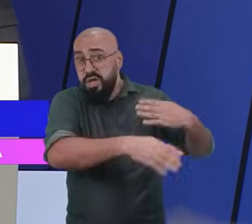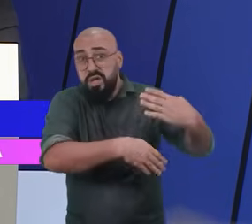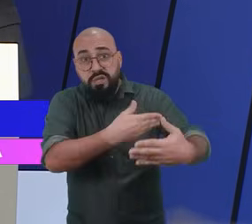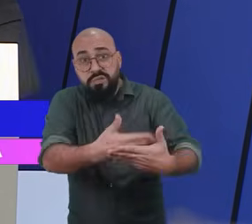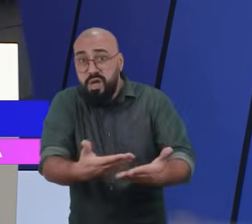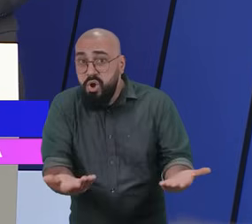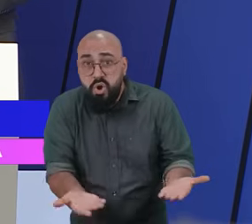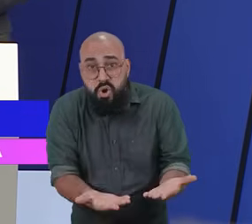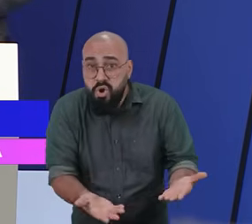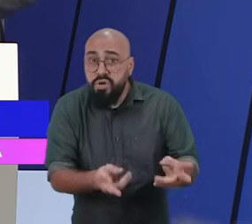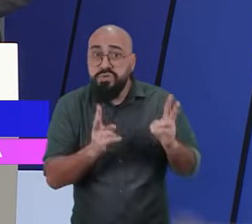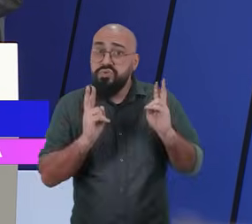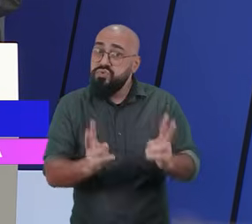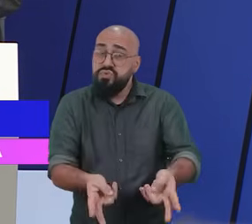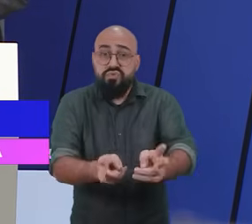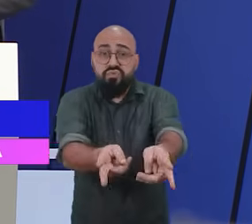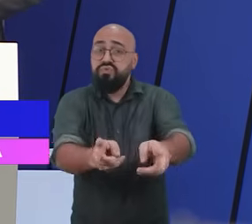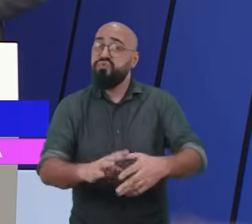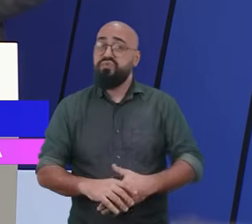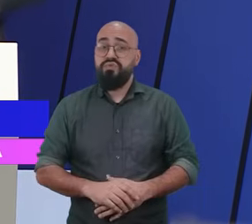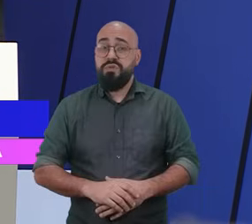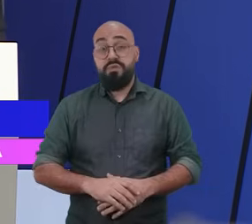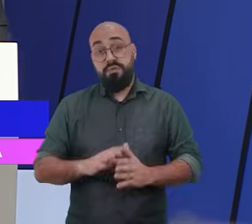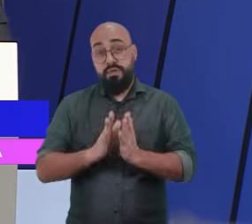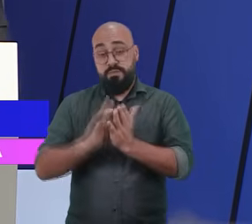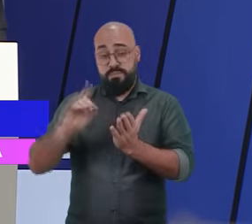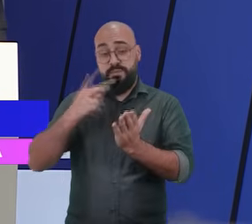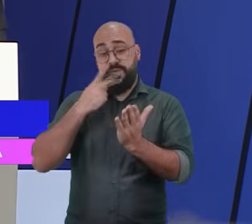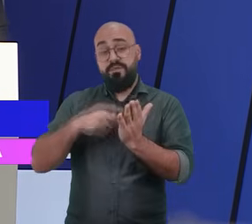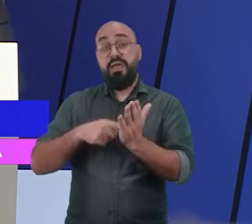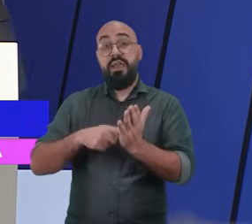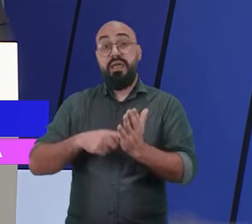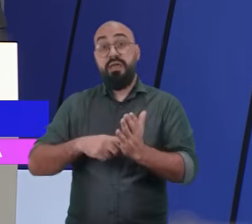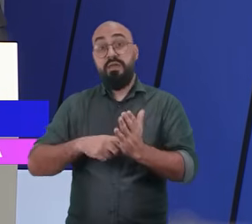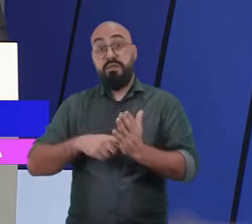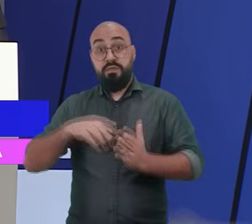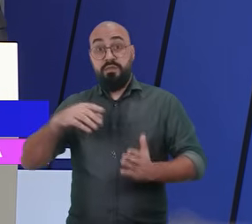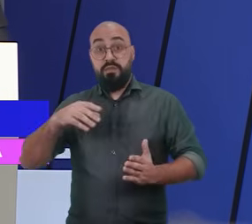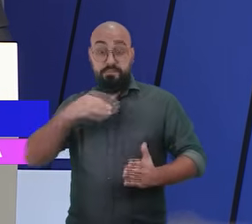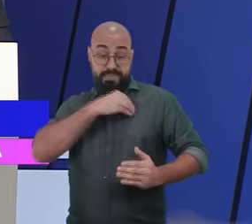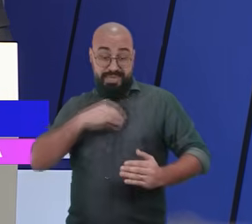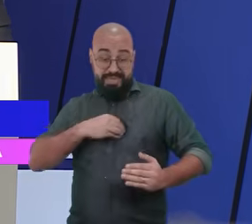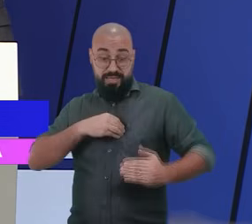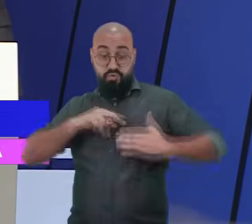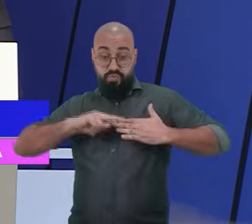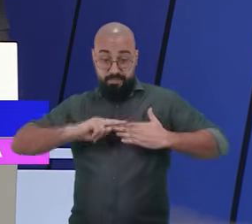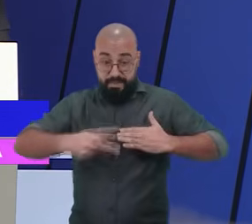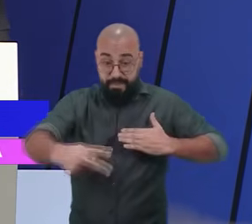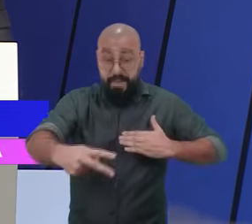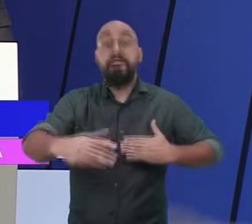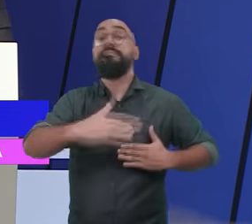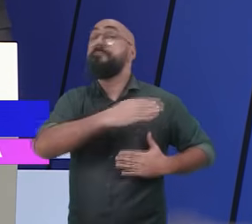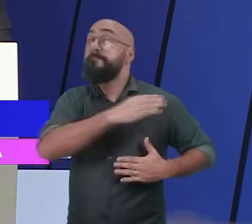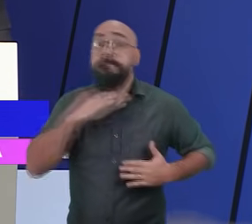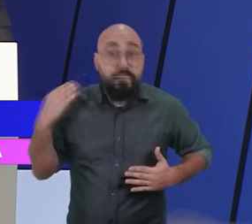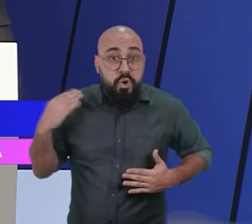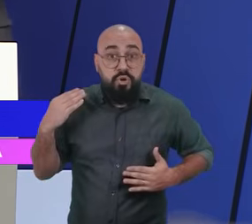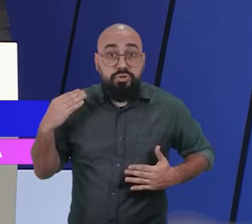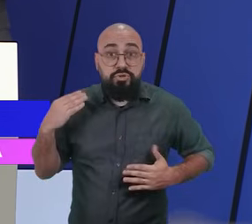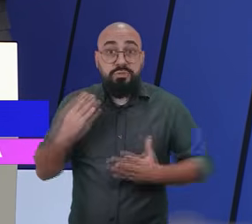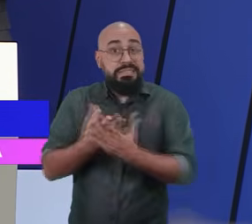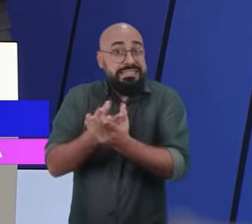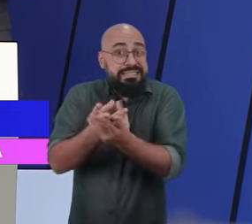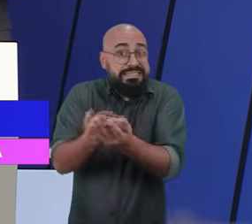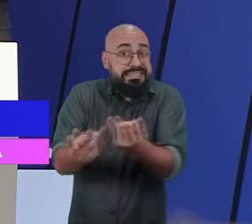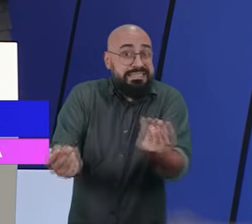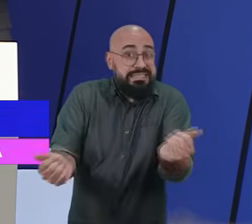continua enganando da mesma forma, porque a Bíblia disse que o salário do pecado é a morte, vai ser extinto, vai acabar, não vai